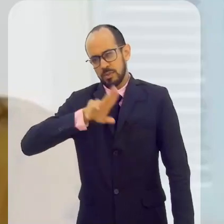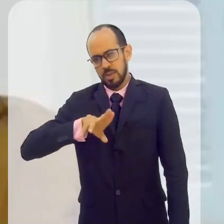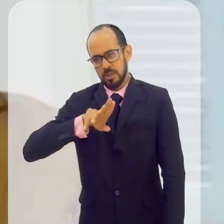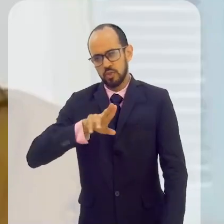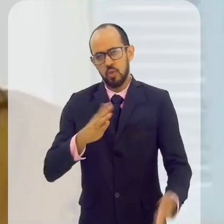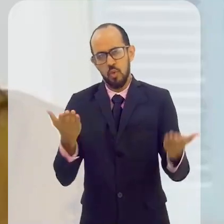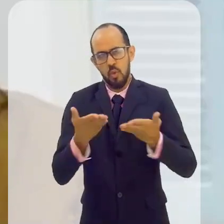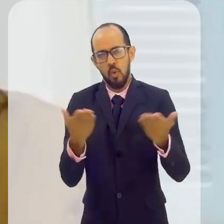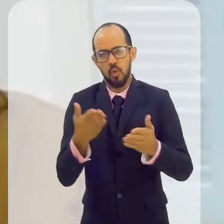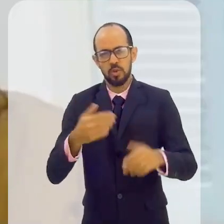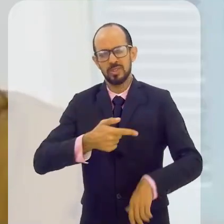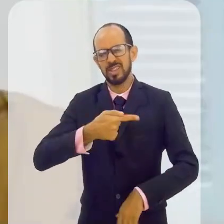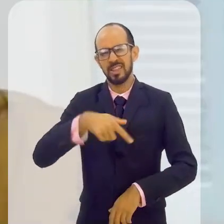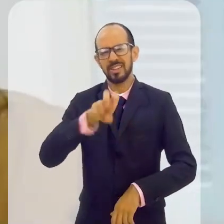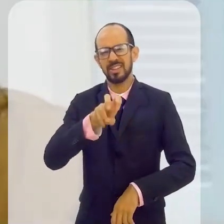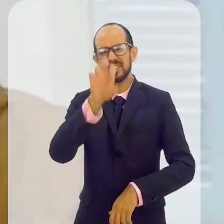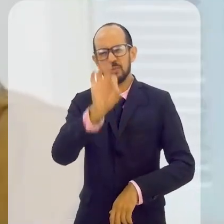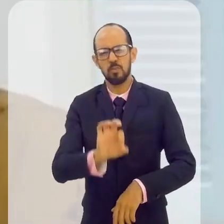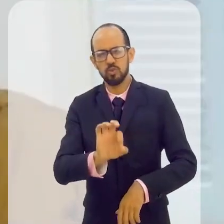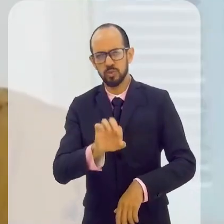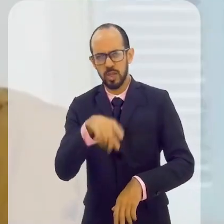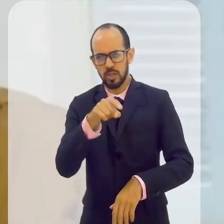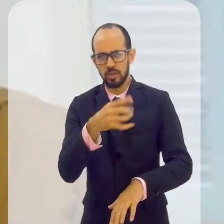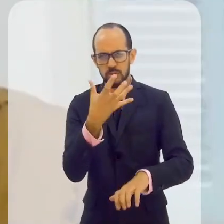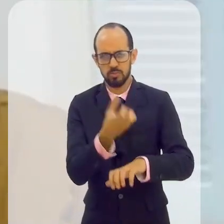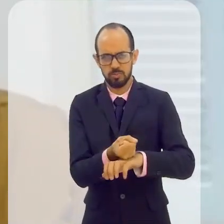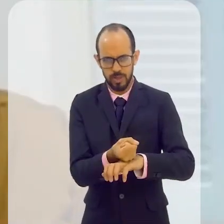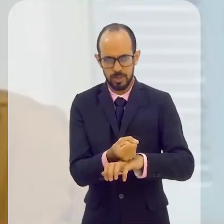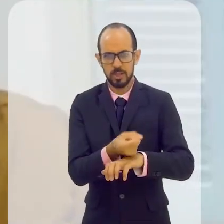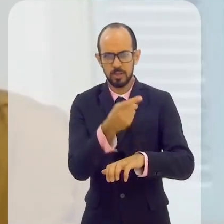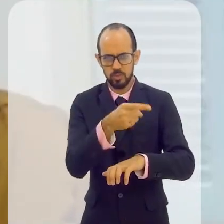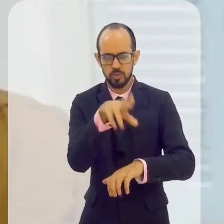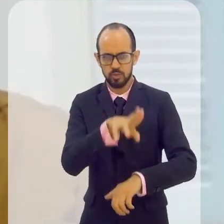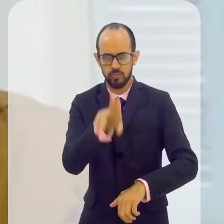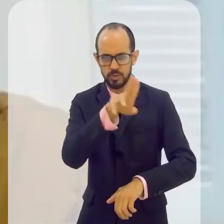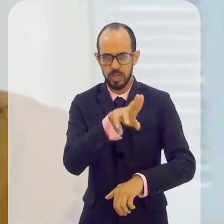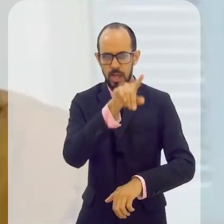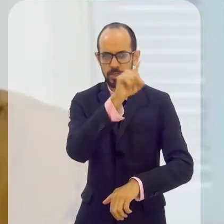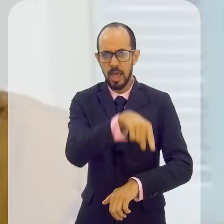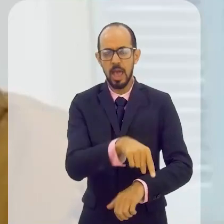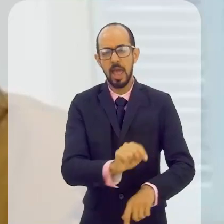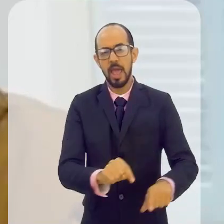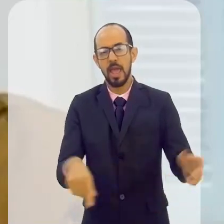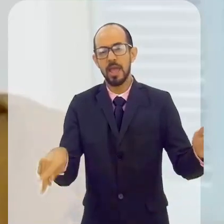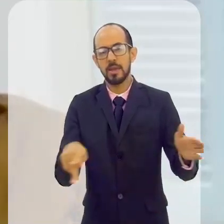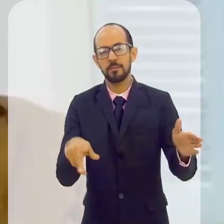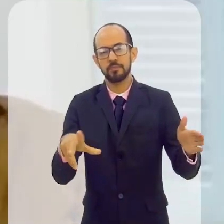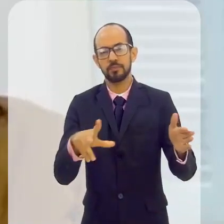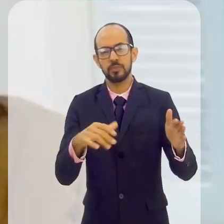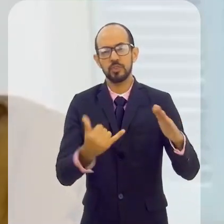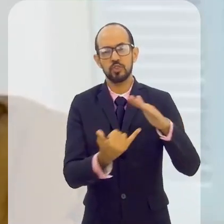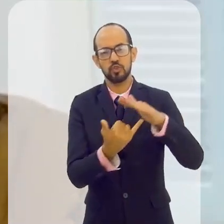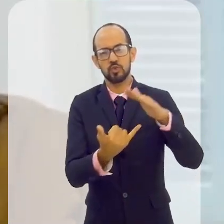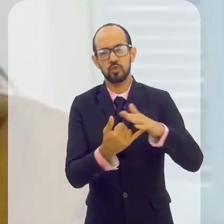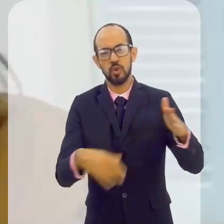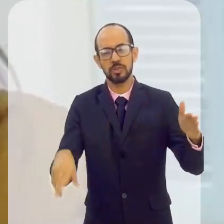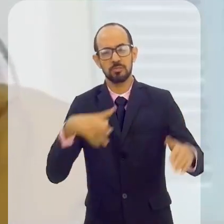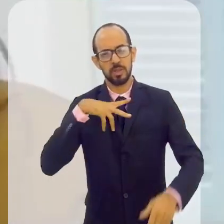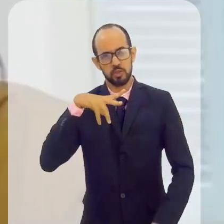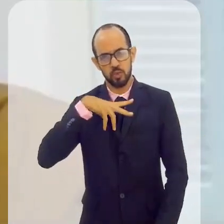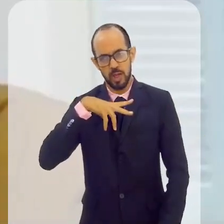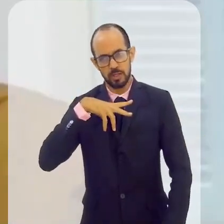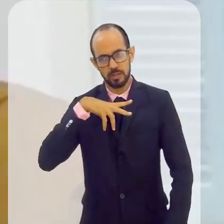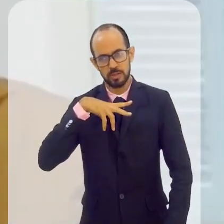Hoje, praticamente 75% das matrículas do ensino superior elas estão em instituições privadas,